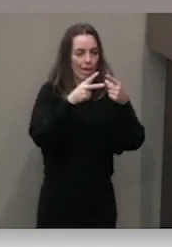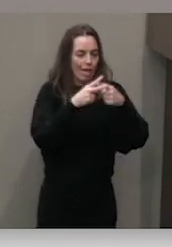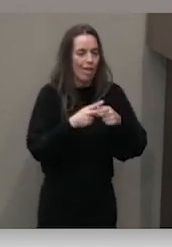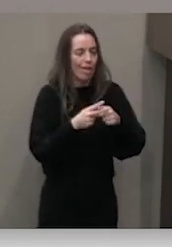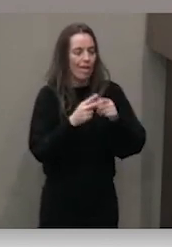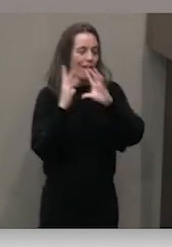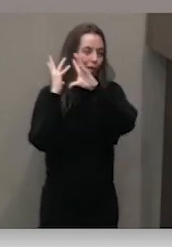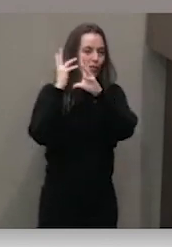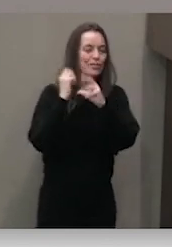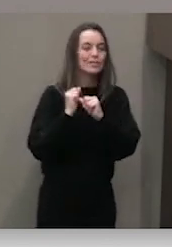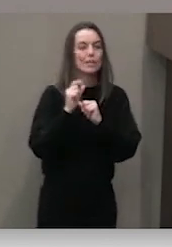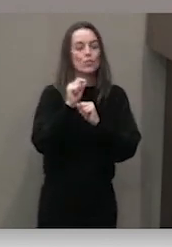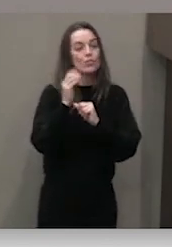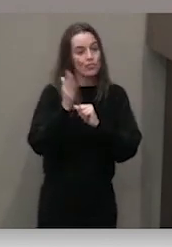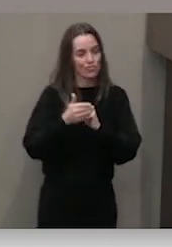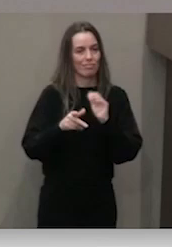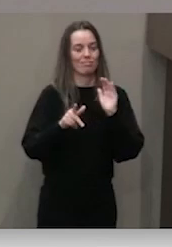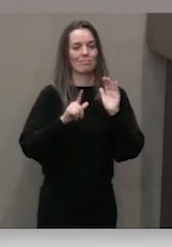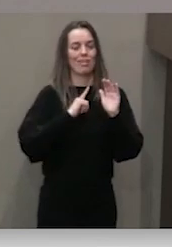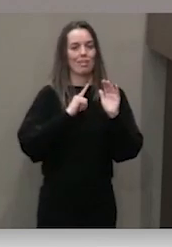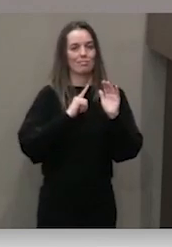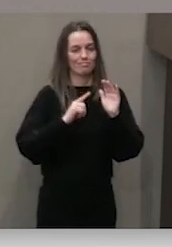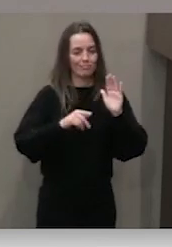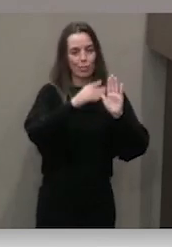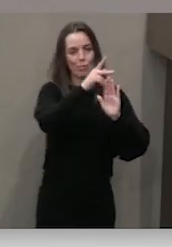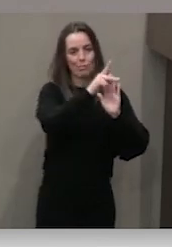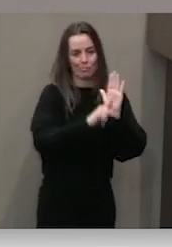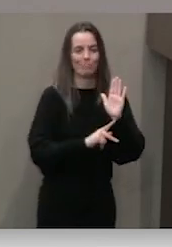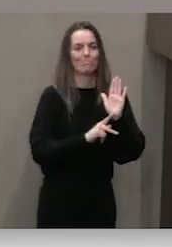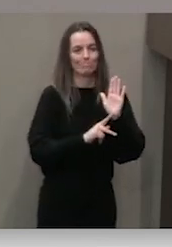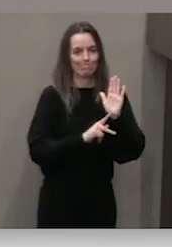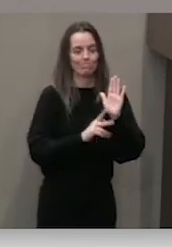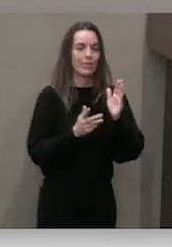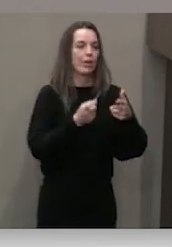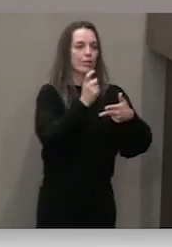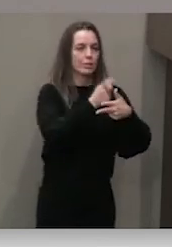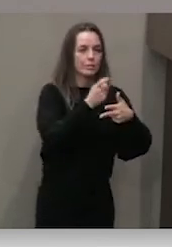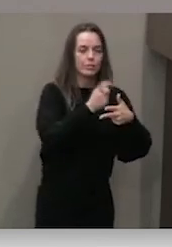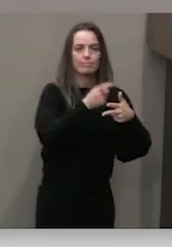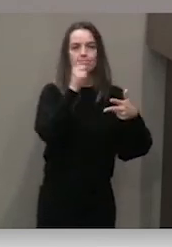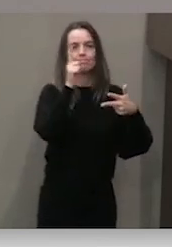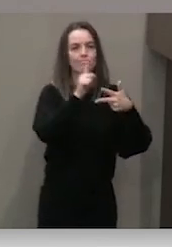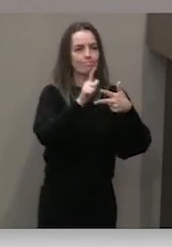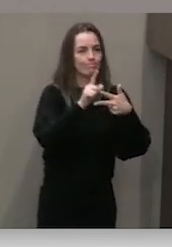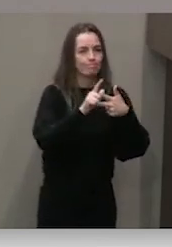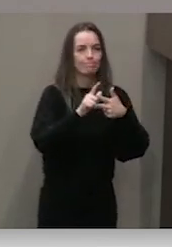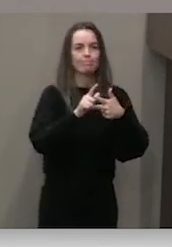tudo isso é desafio diário do executivo, do legislativo, da sociedade como um todo, né?